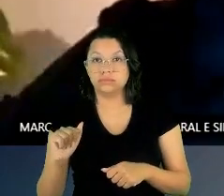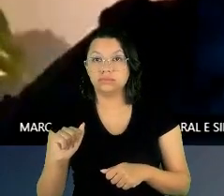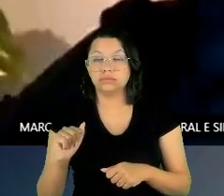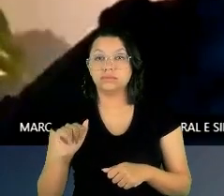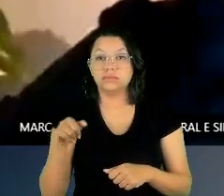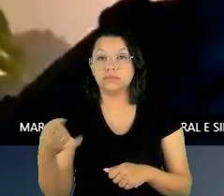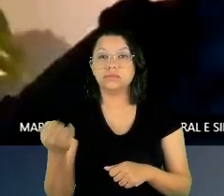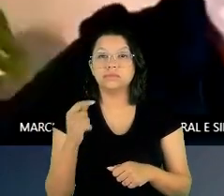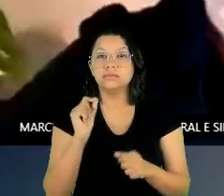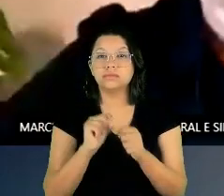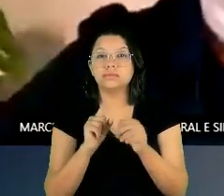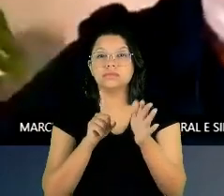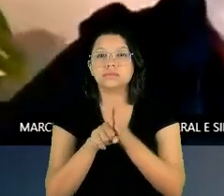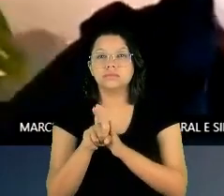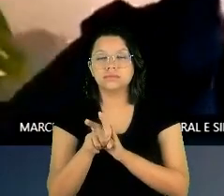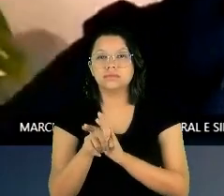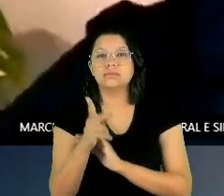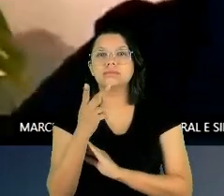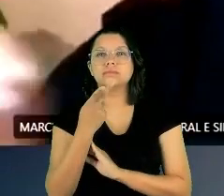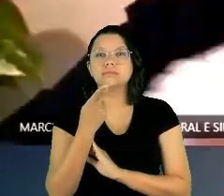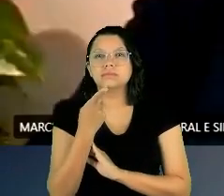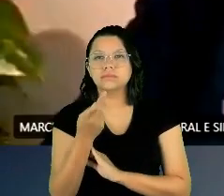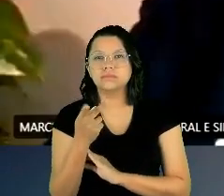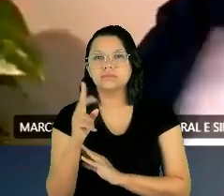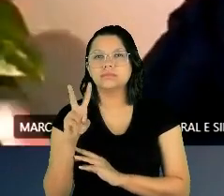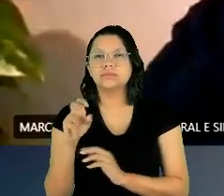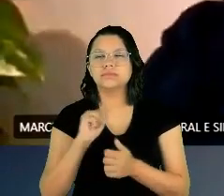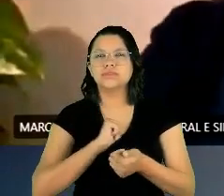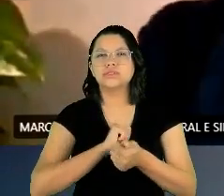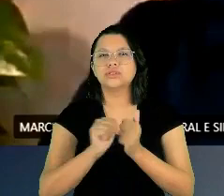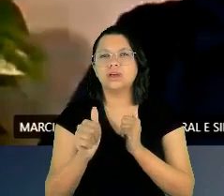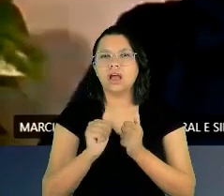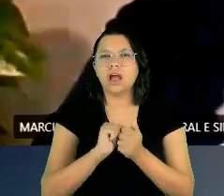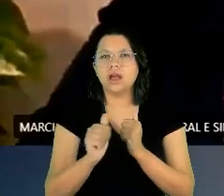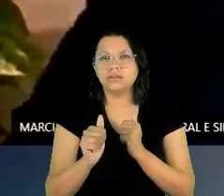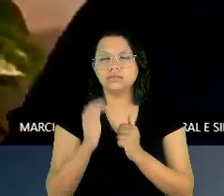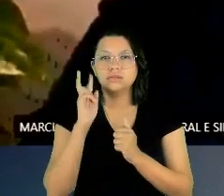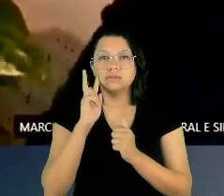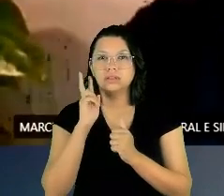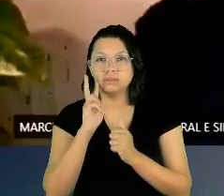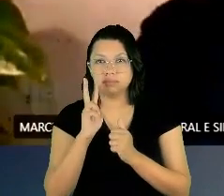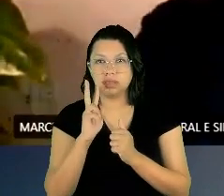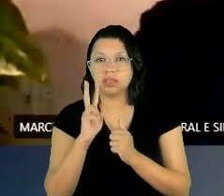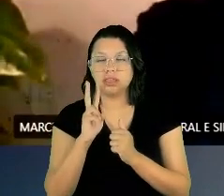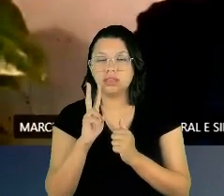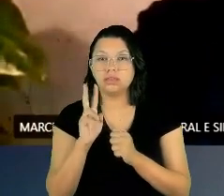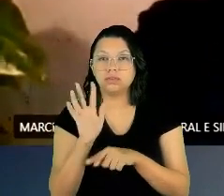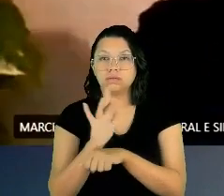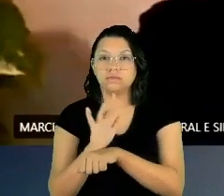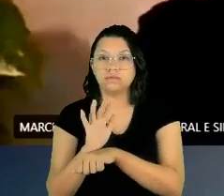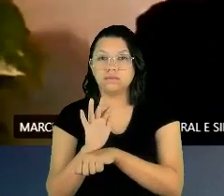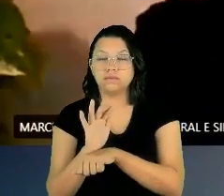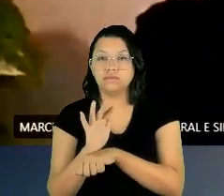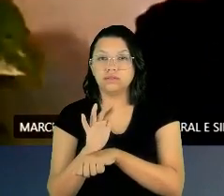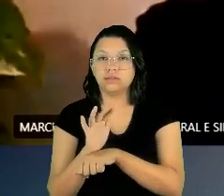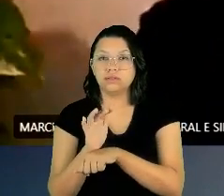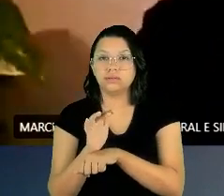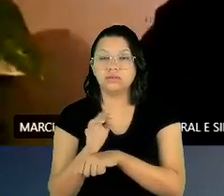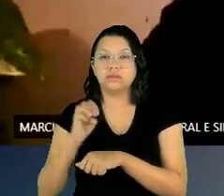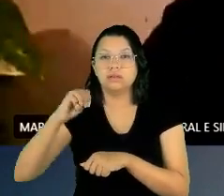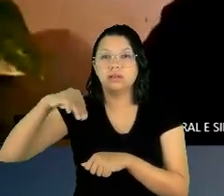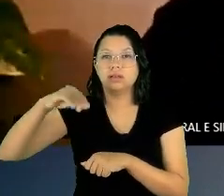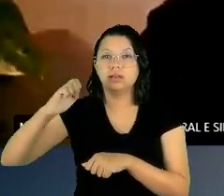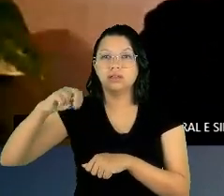queria aproveitar para fazer uma pergunta. A senhora falou em jogos, eu lembrei de um filme, Uma Mente Brilhante,